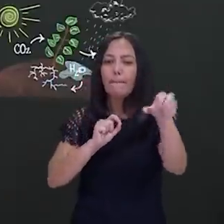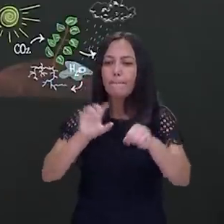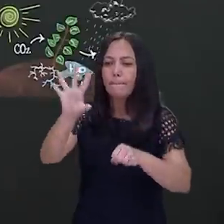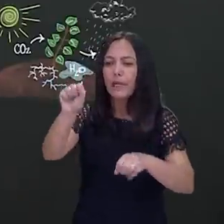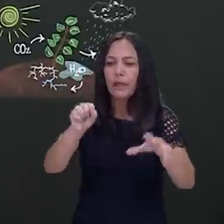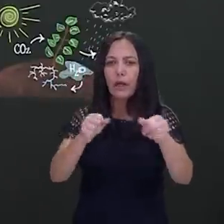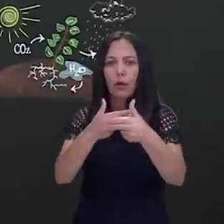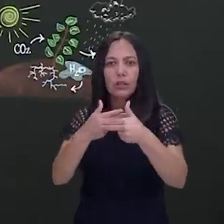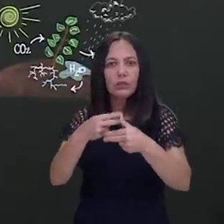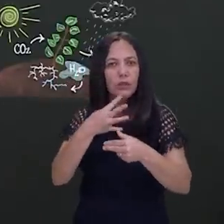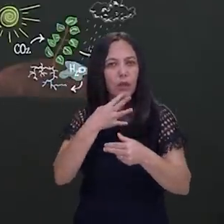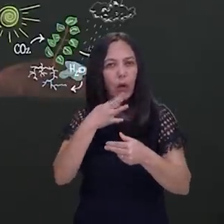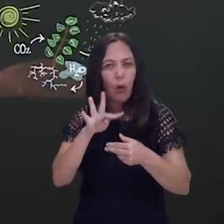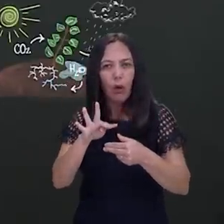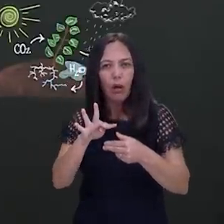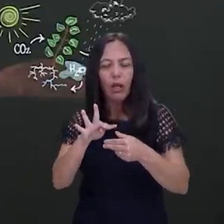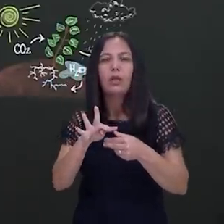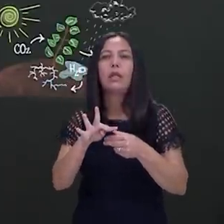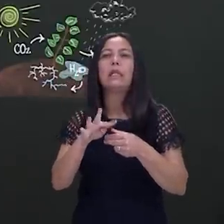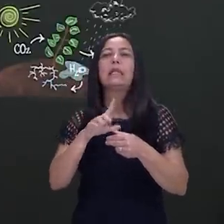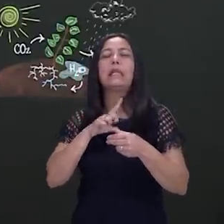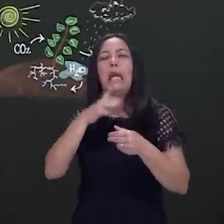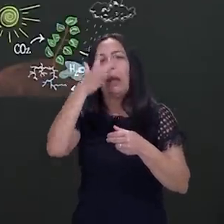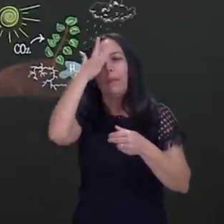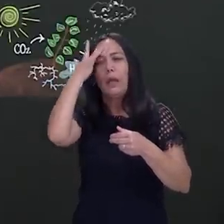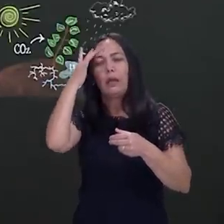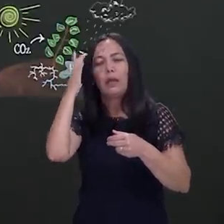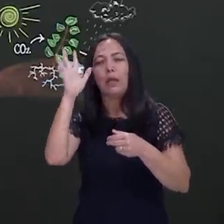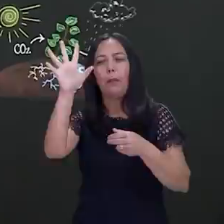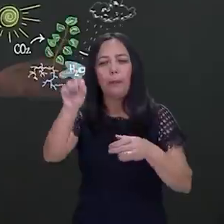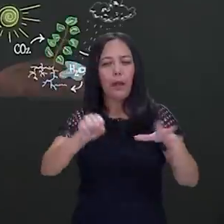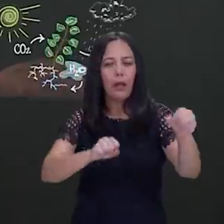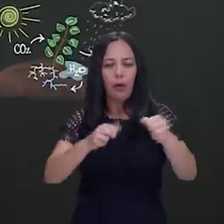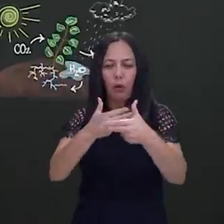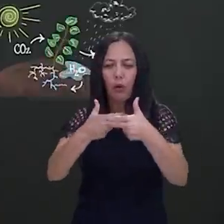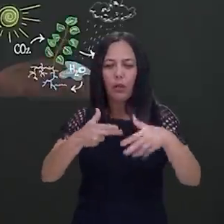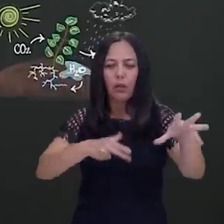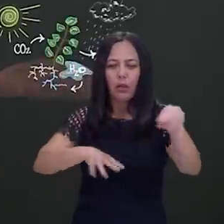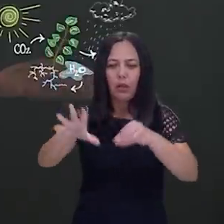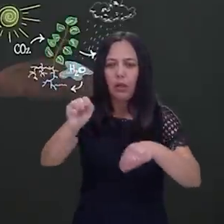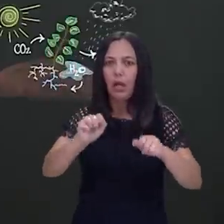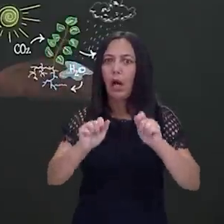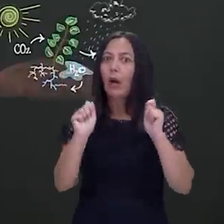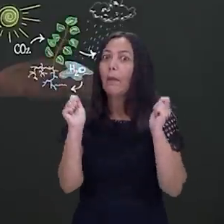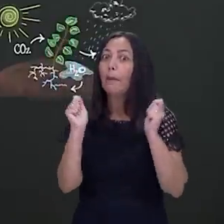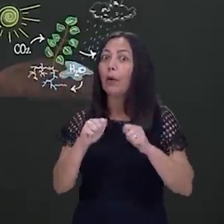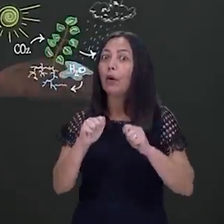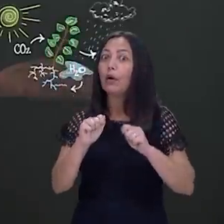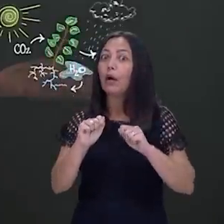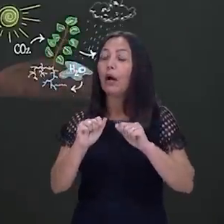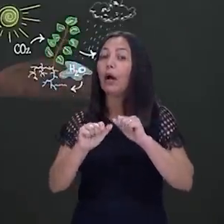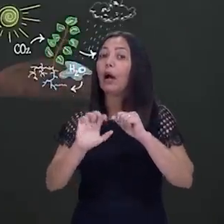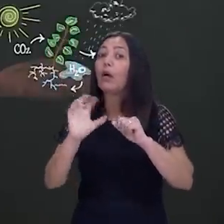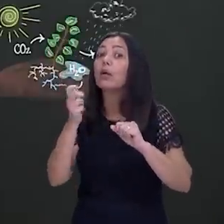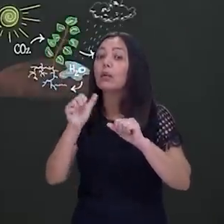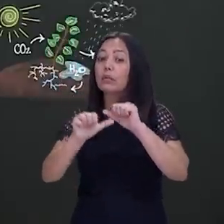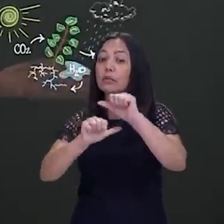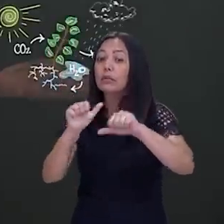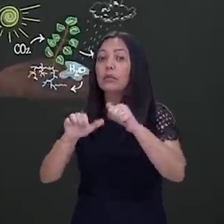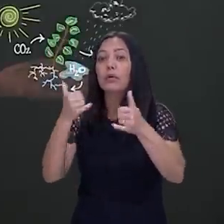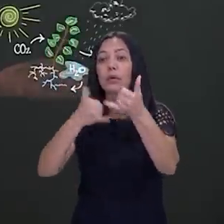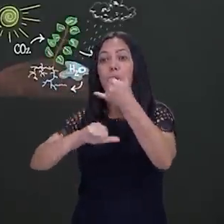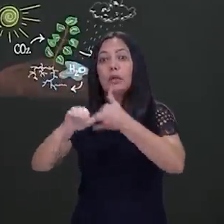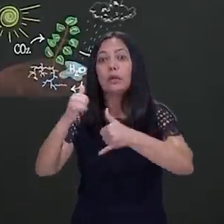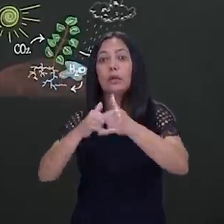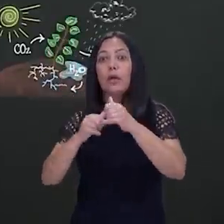que você não conhece. Tem pessoas que querem juntar um monte de produto de limpeza. Você pode provocar uma transformação química. E